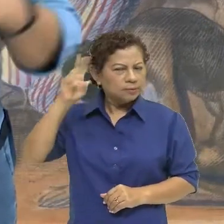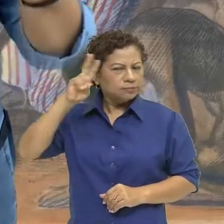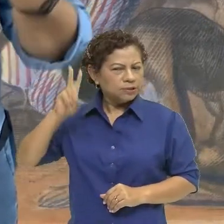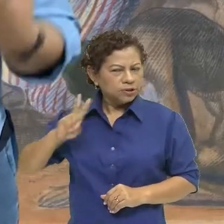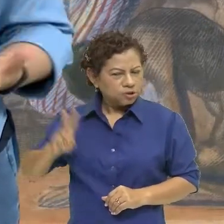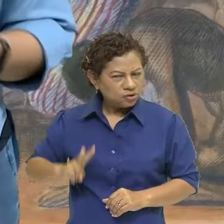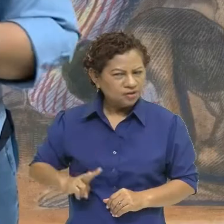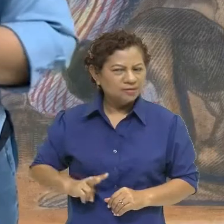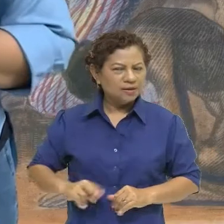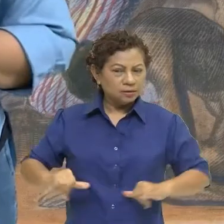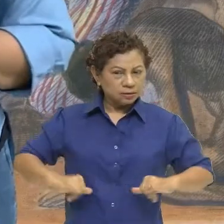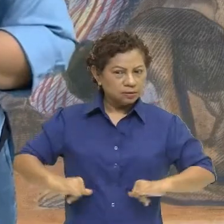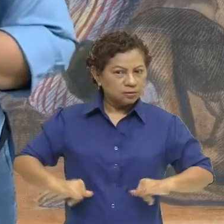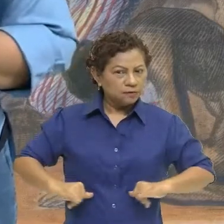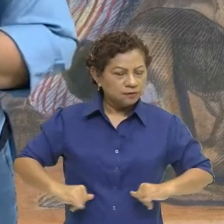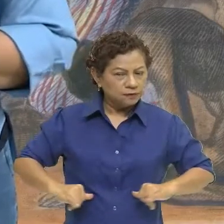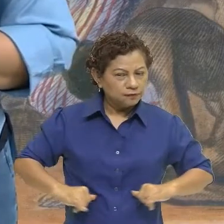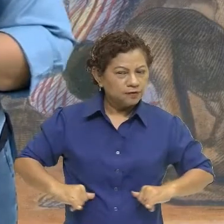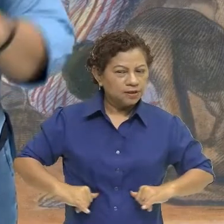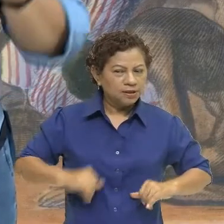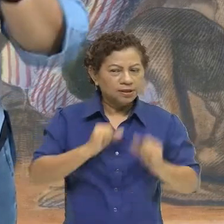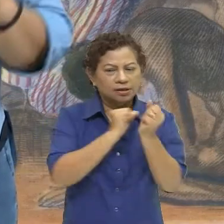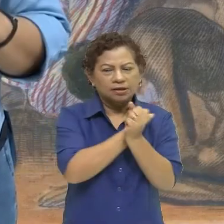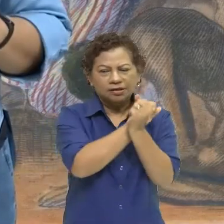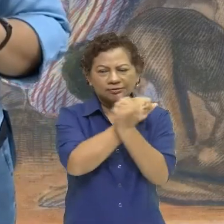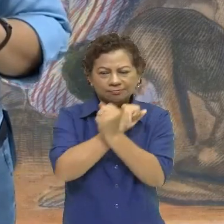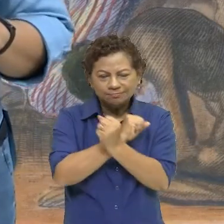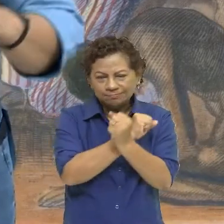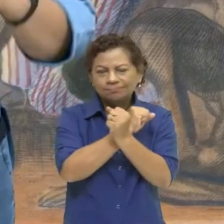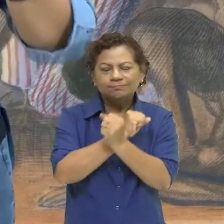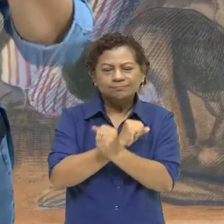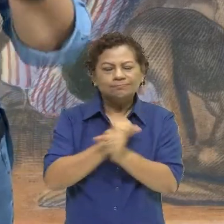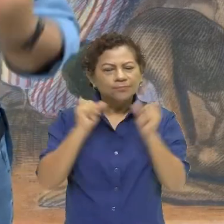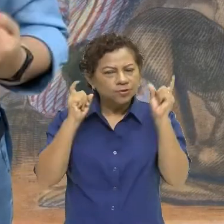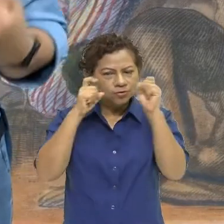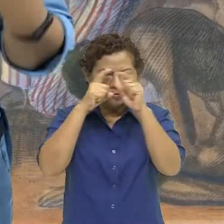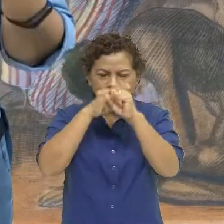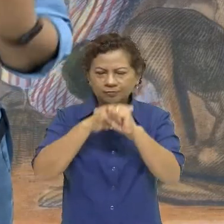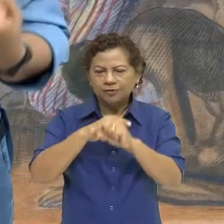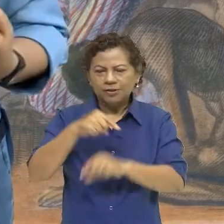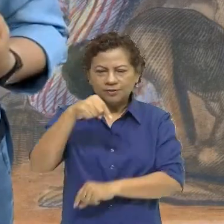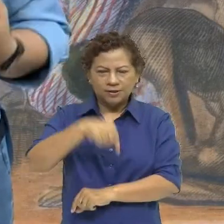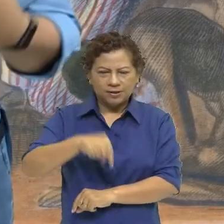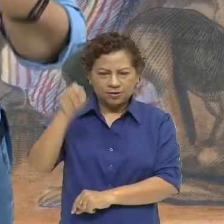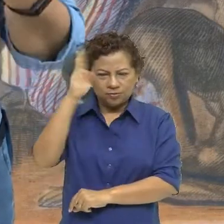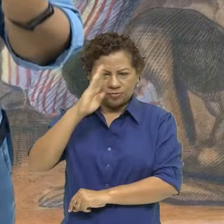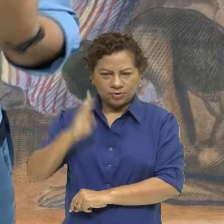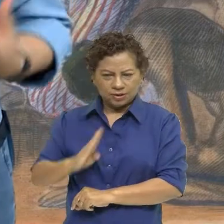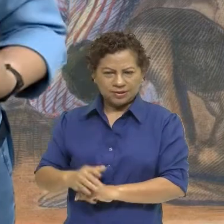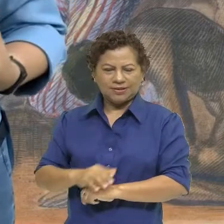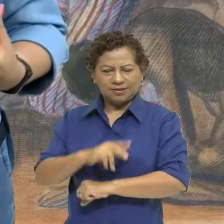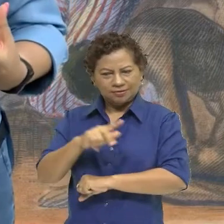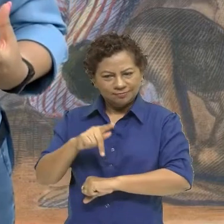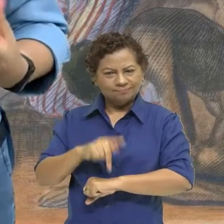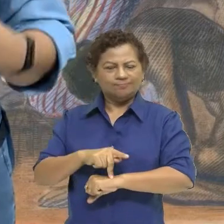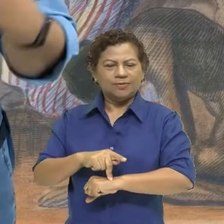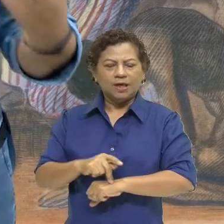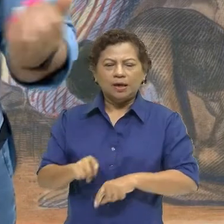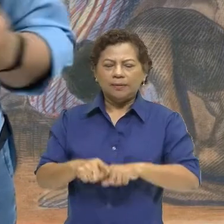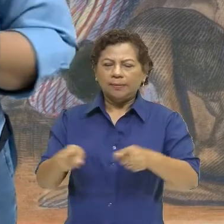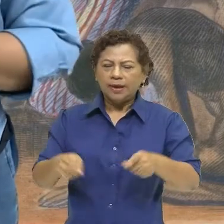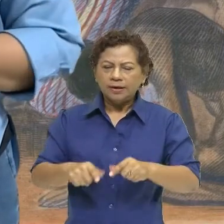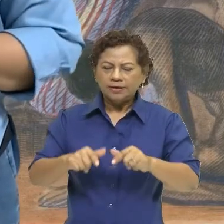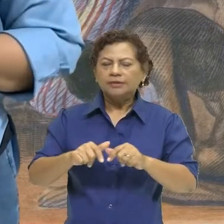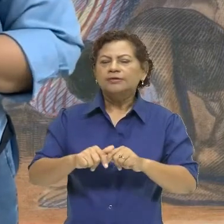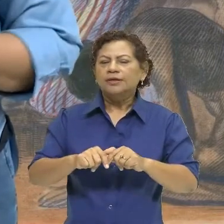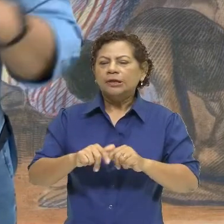condições difíceis aqui no nosso território, mas que eles não deixaram de resistir. E onde a